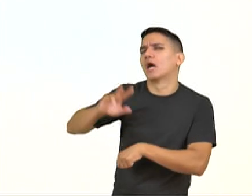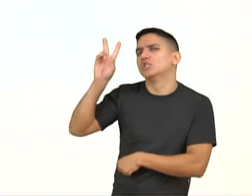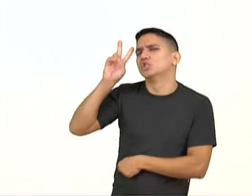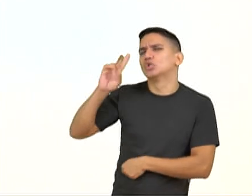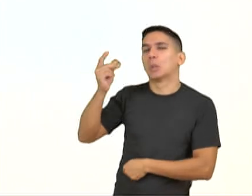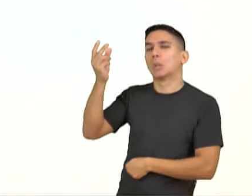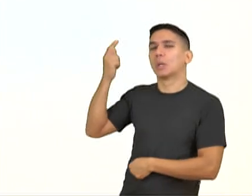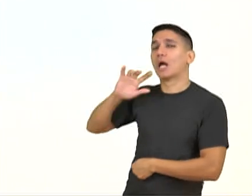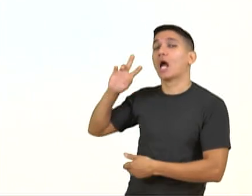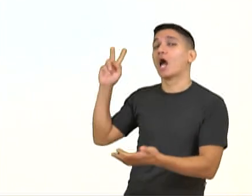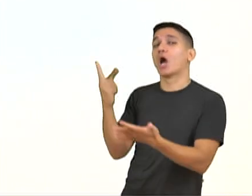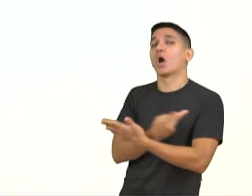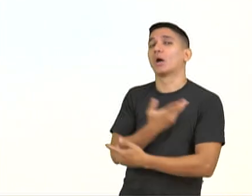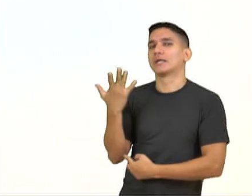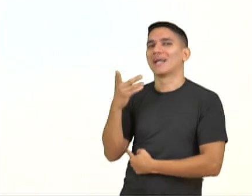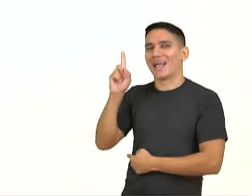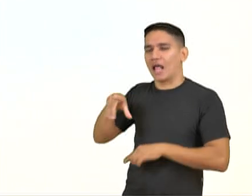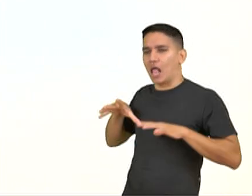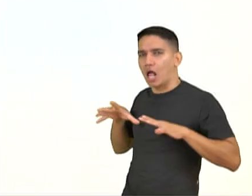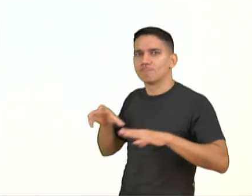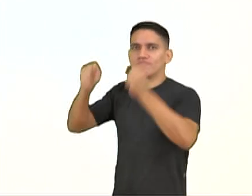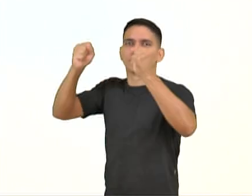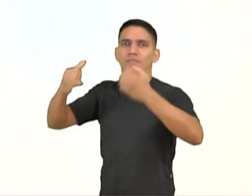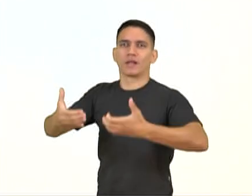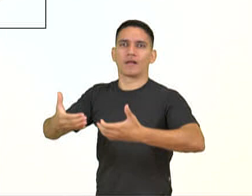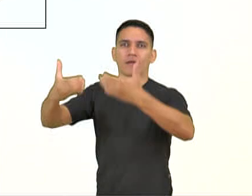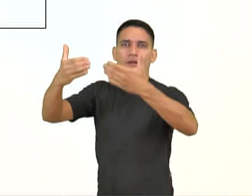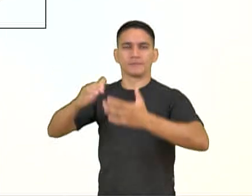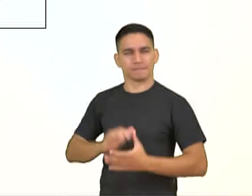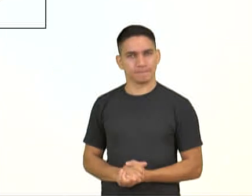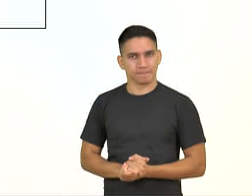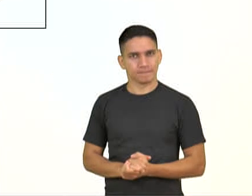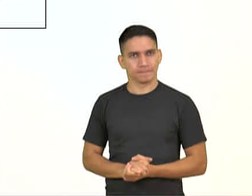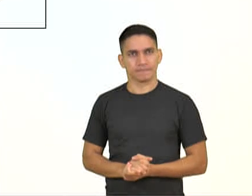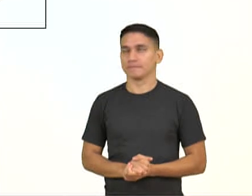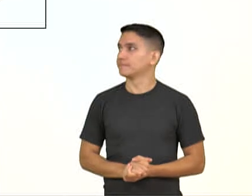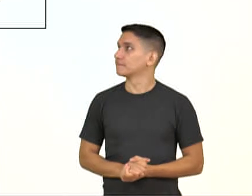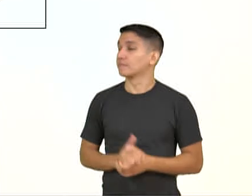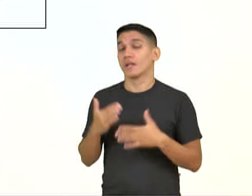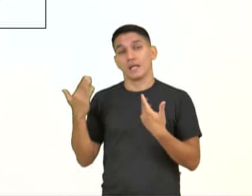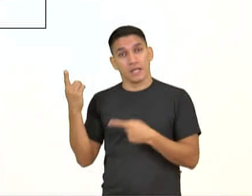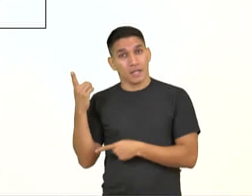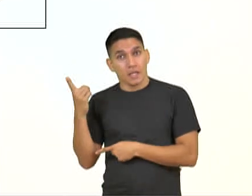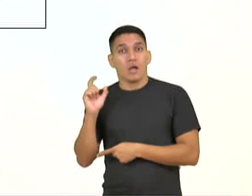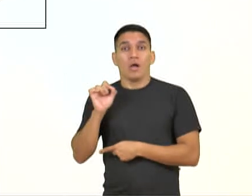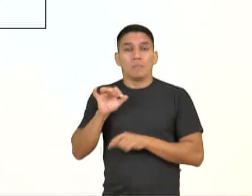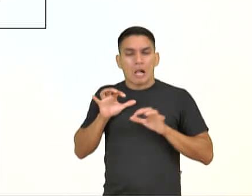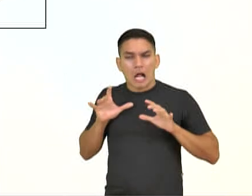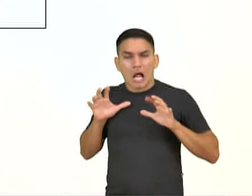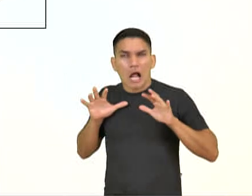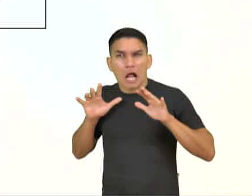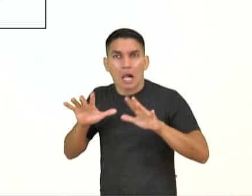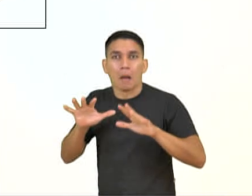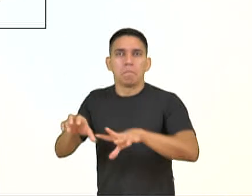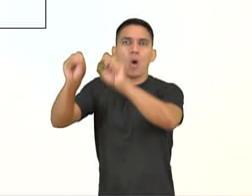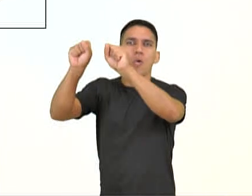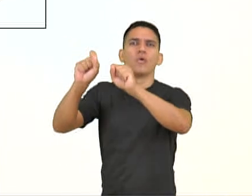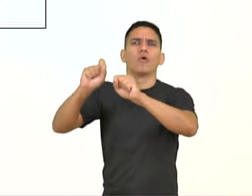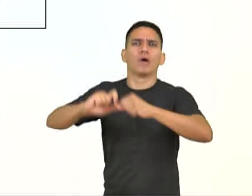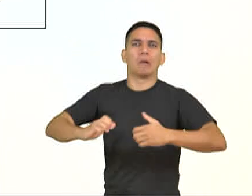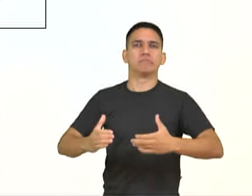histórico chamado a Tomada da Bastilha? Bom, a tomada da Bastilha, ela era,